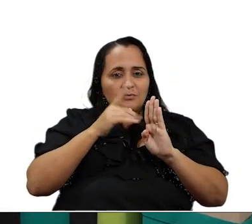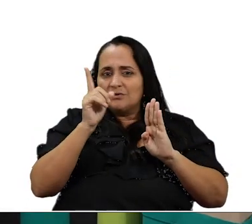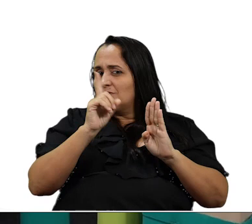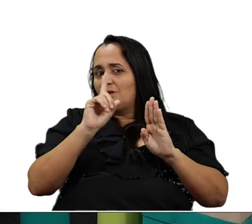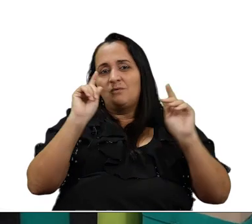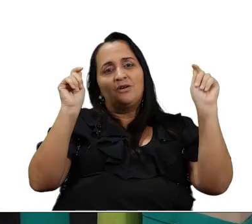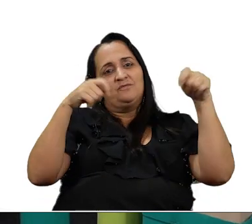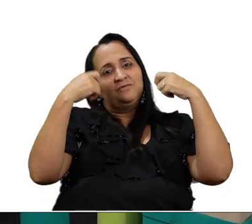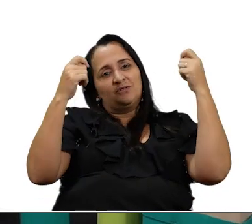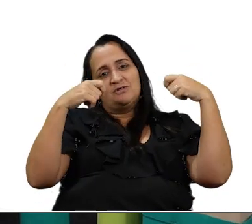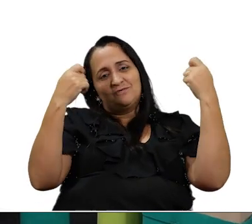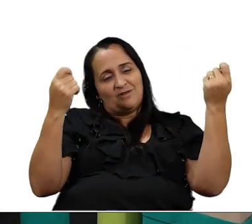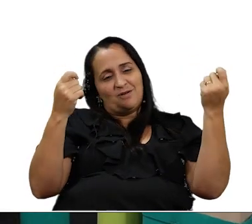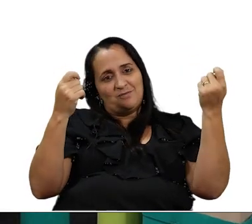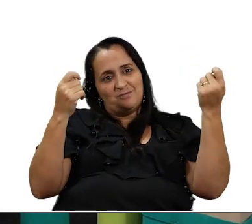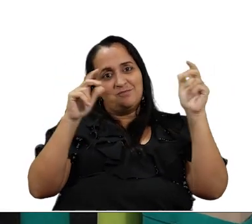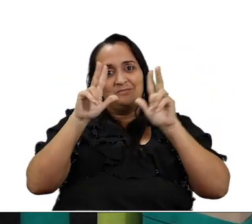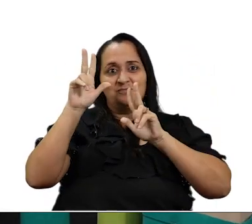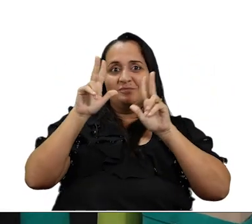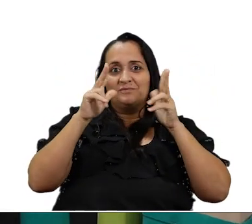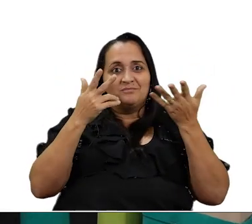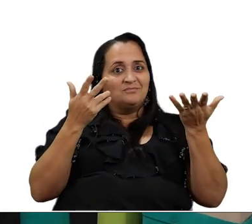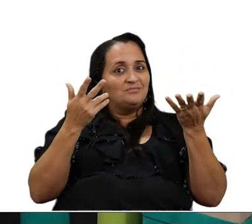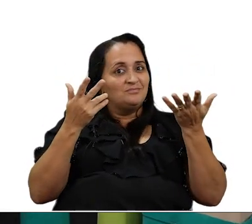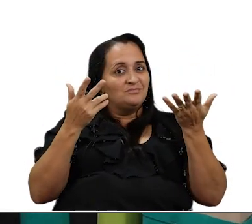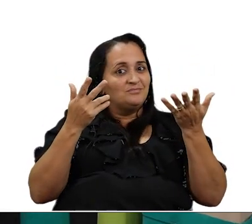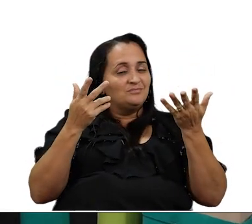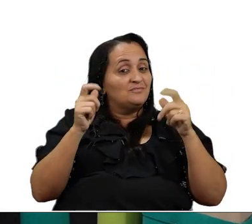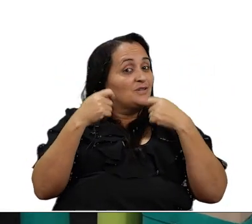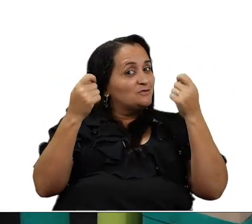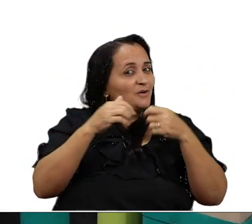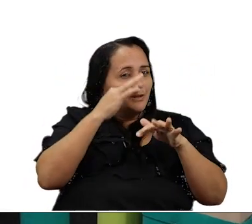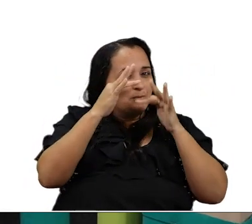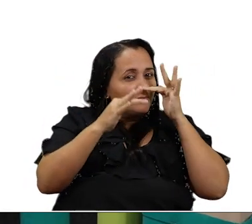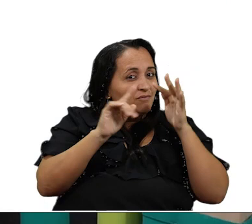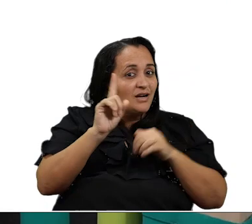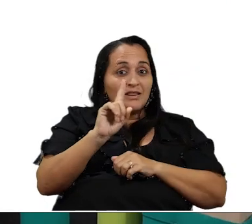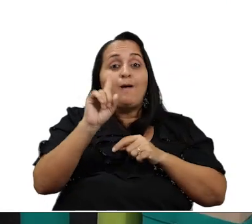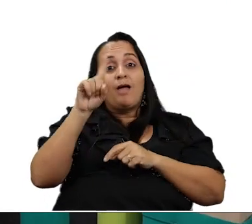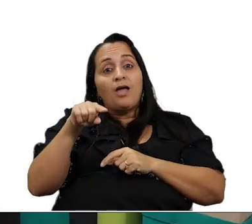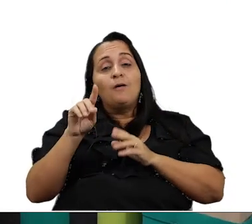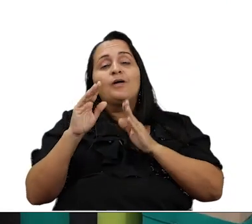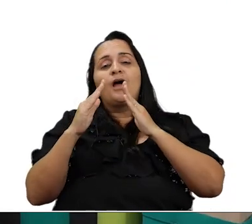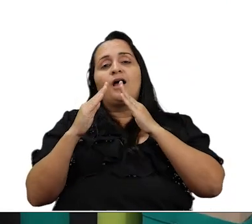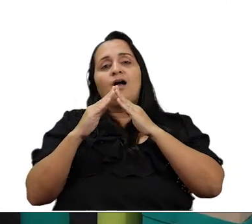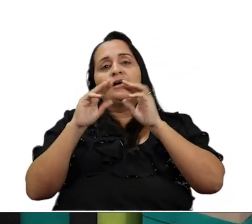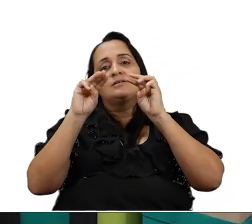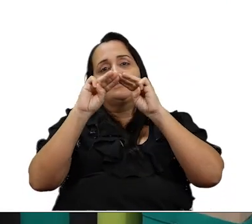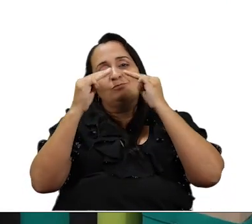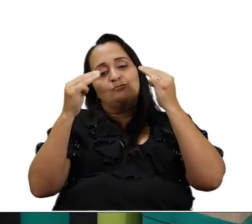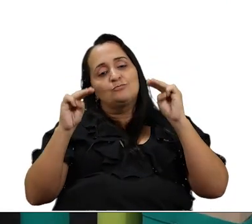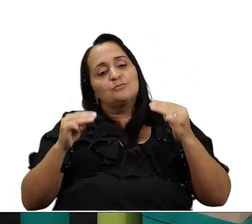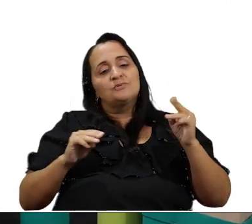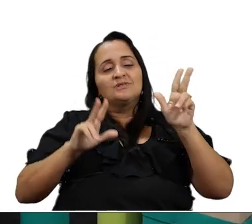da Primavera. O foco desse texto é trazer a Casa do Carnaval e a atividade que ela está promovendo para o